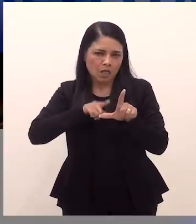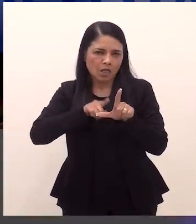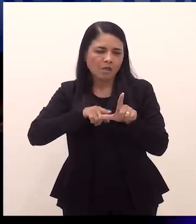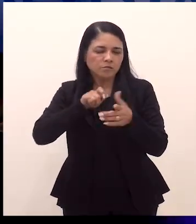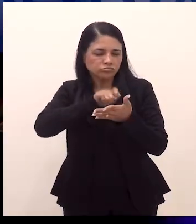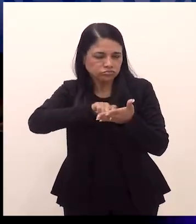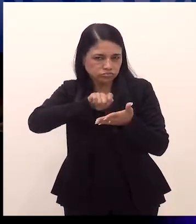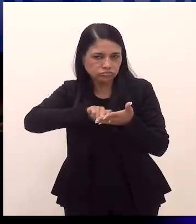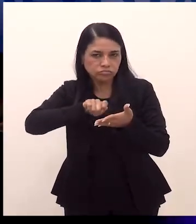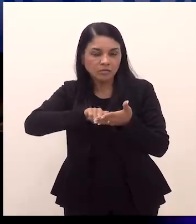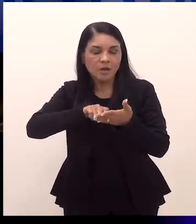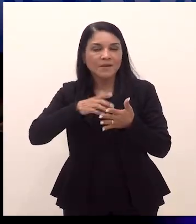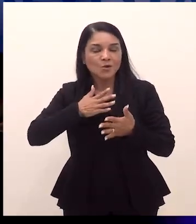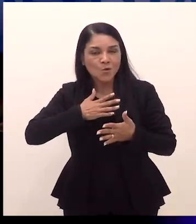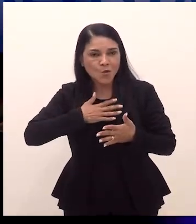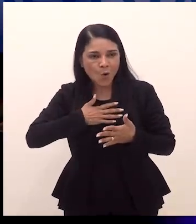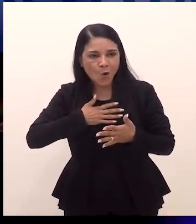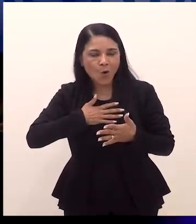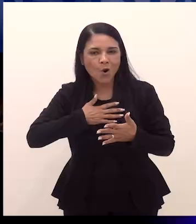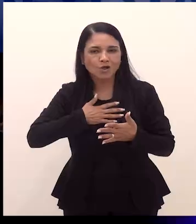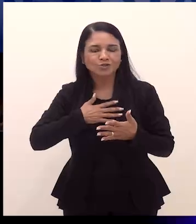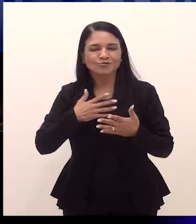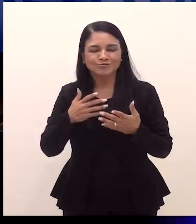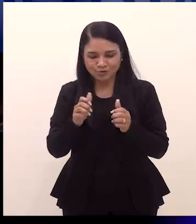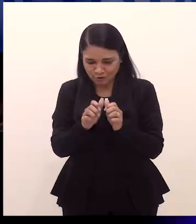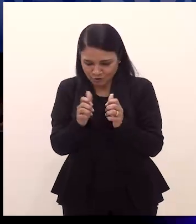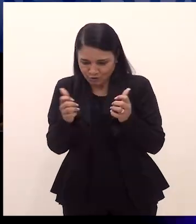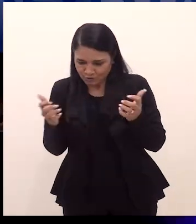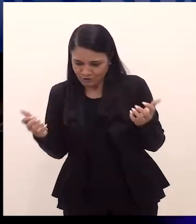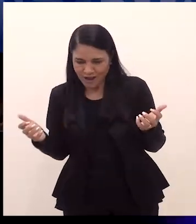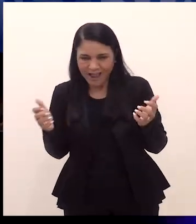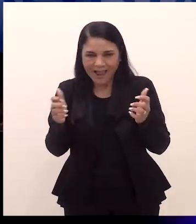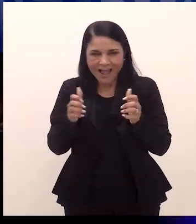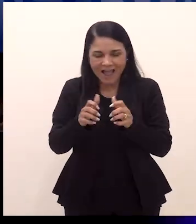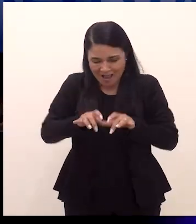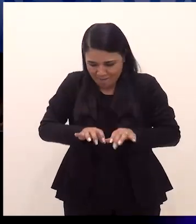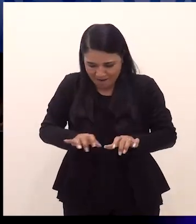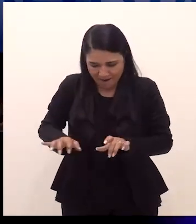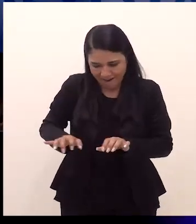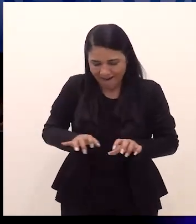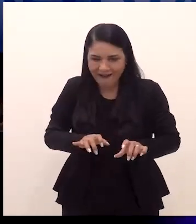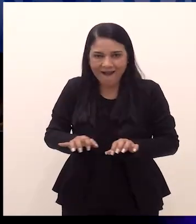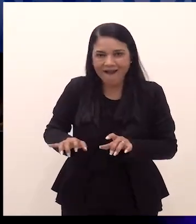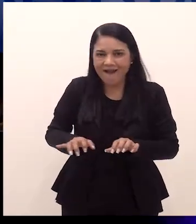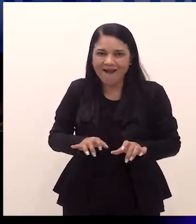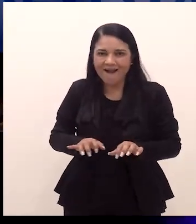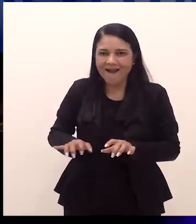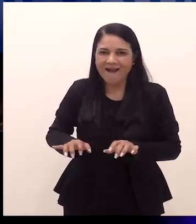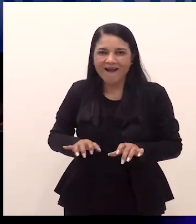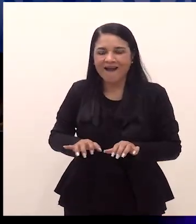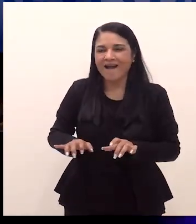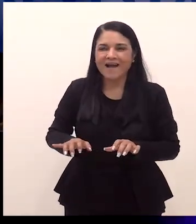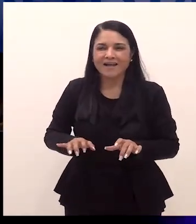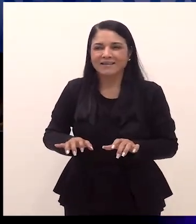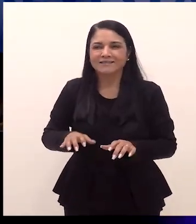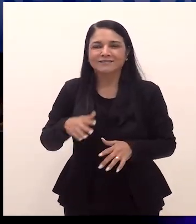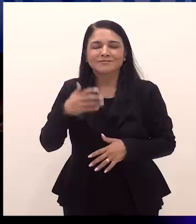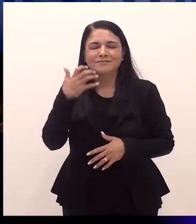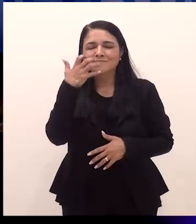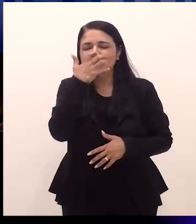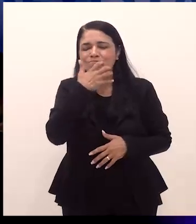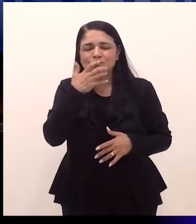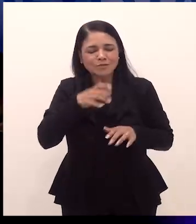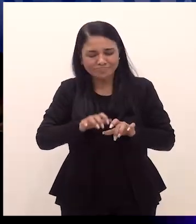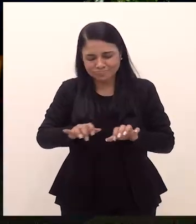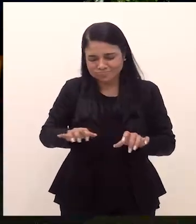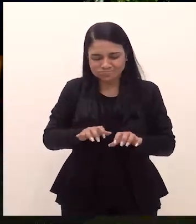com letra, mas eu gosto muito da coisa instrumental. Eu gosto muito de solar no instrumento, eu acho isso... Eu acho